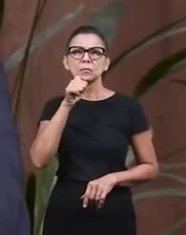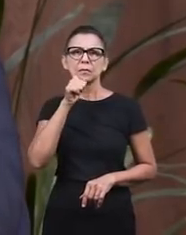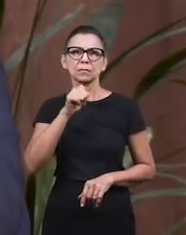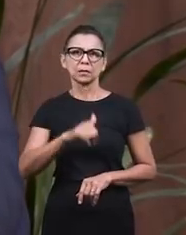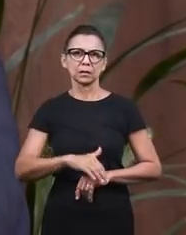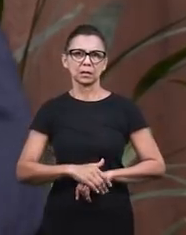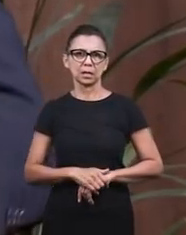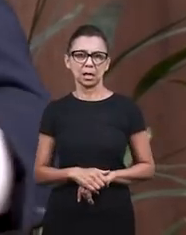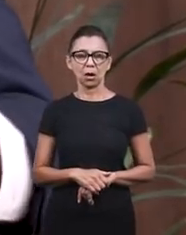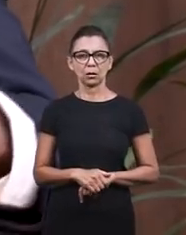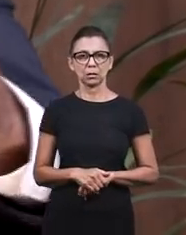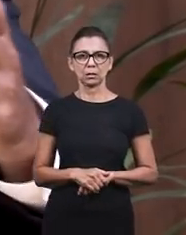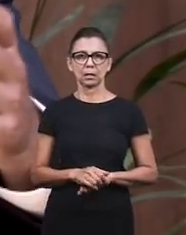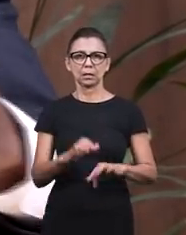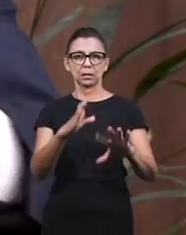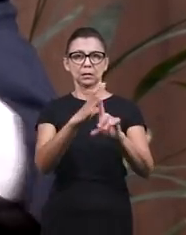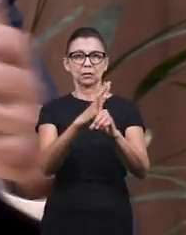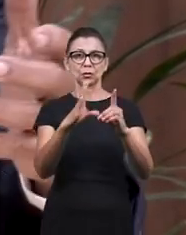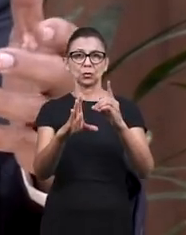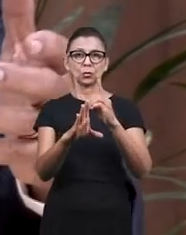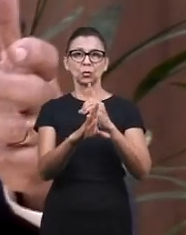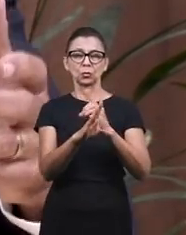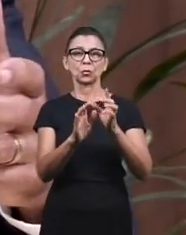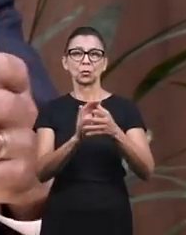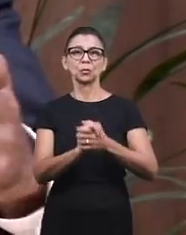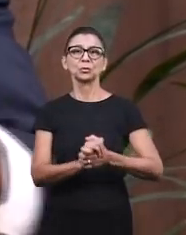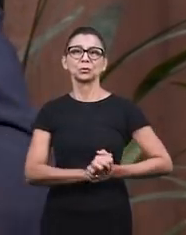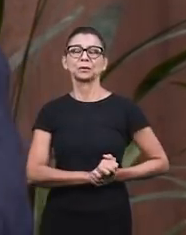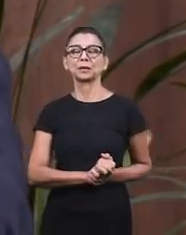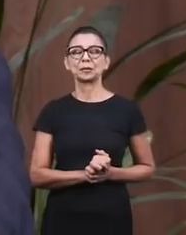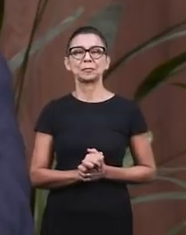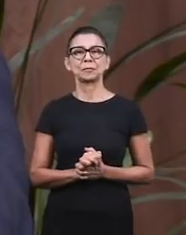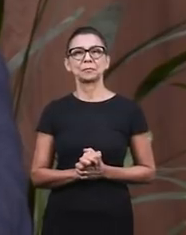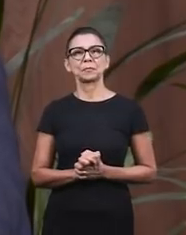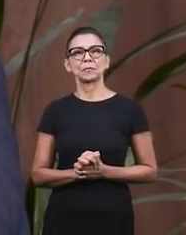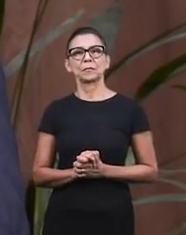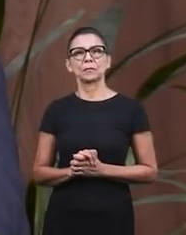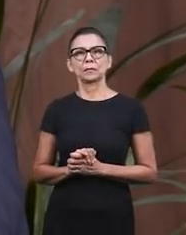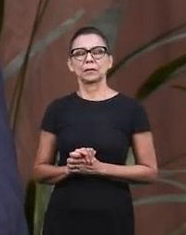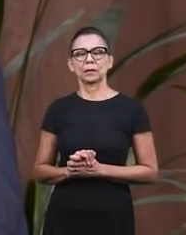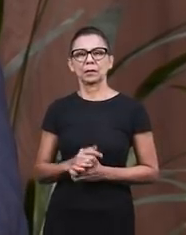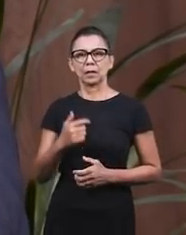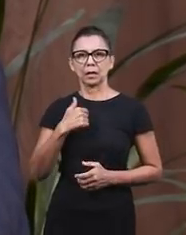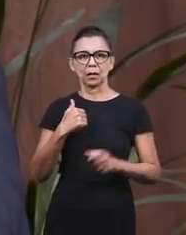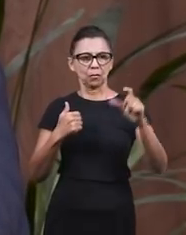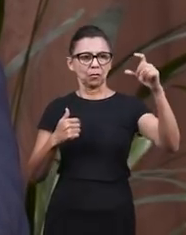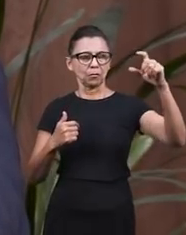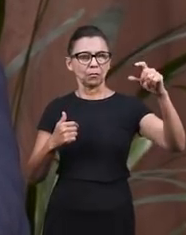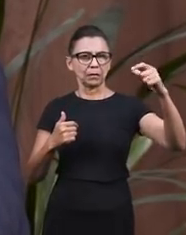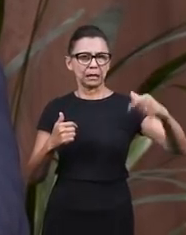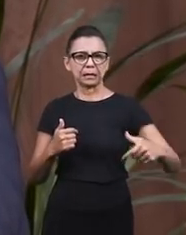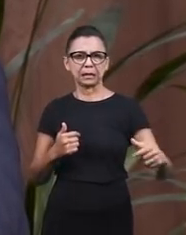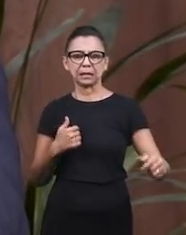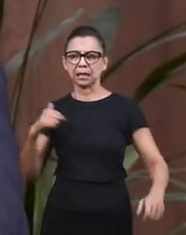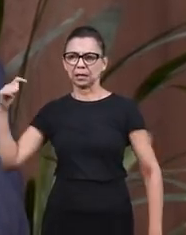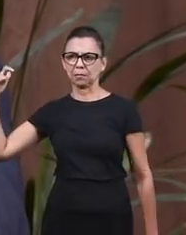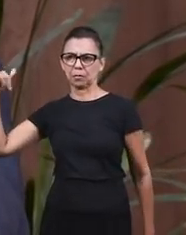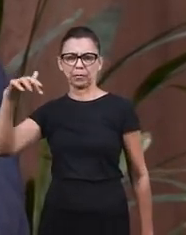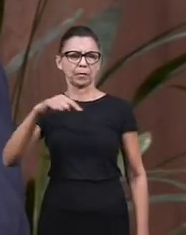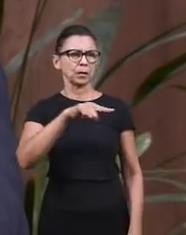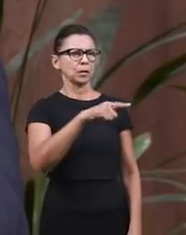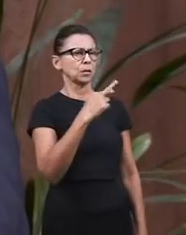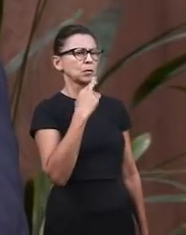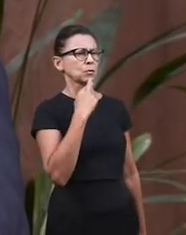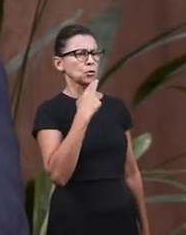de uma forma quase impetuosa, assim, o que essa mulher vem fazer aqui? E ela veio na minha direção e chegou perto do púlpito e disse, o senhor me conhece da